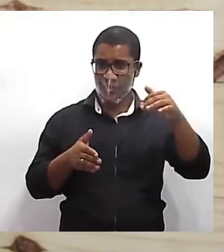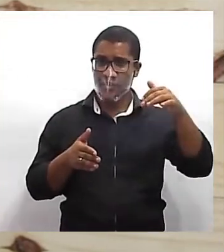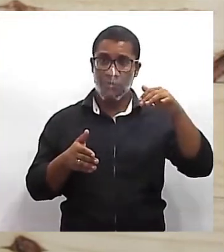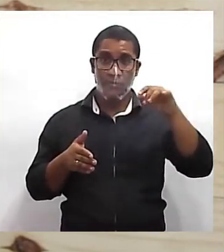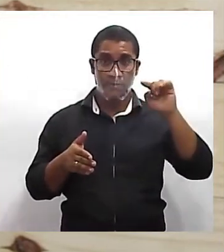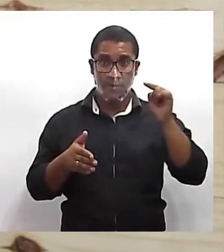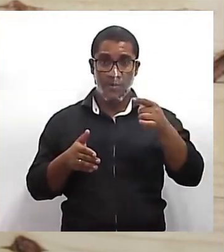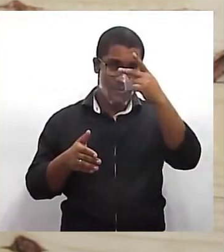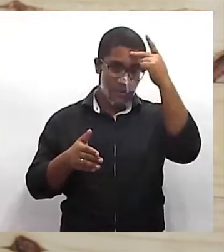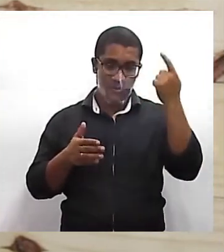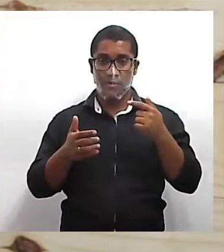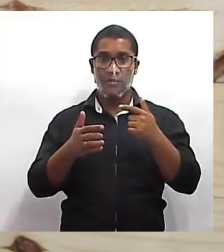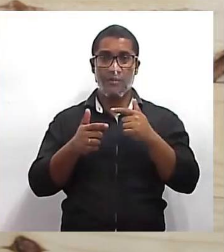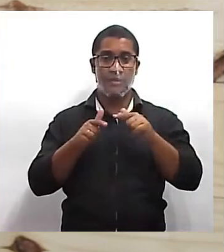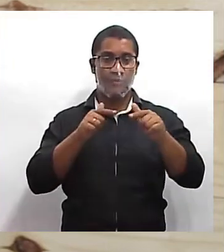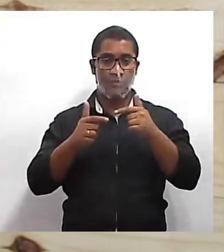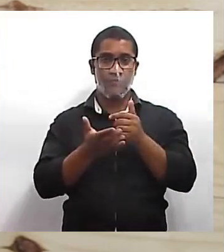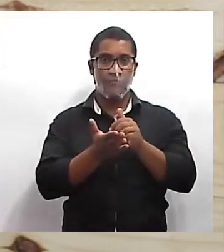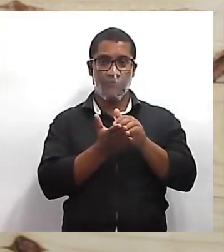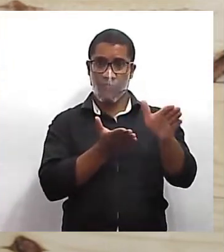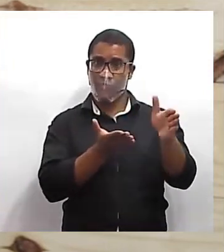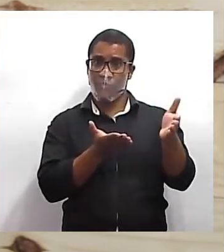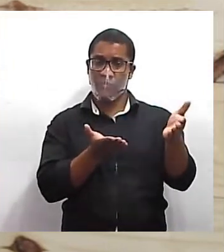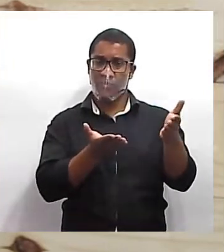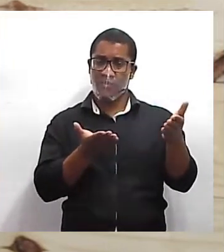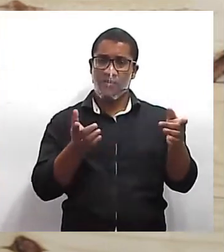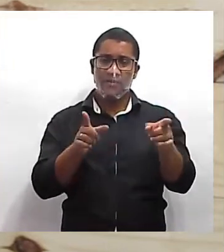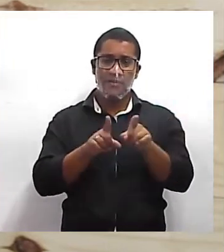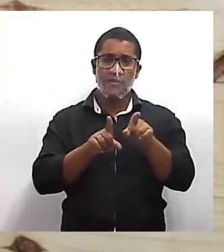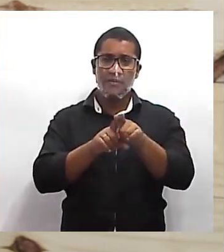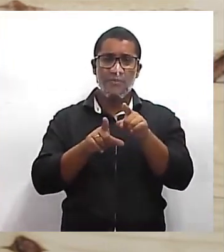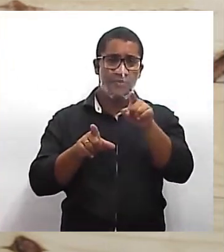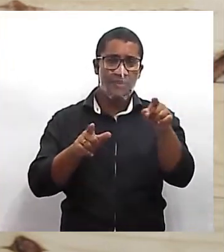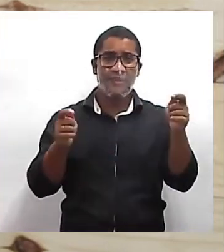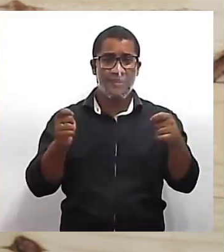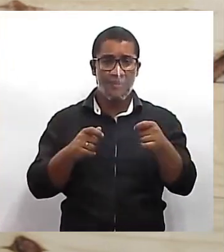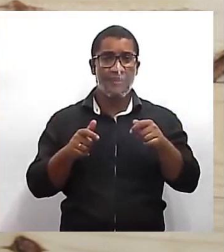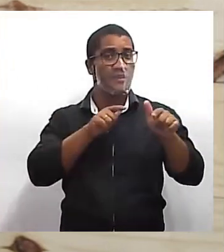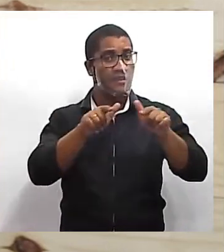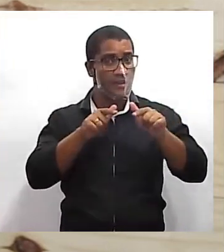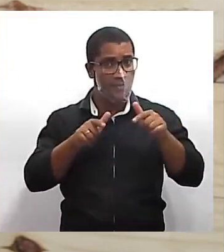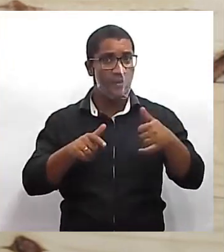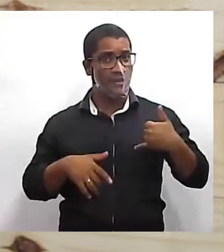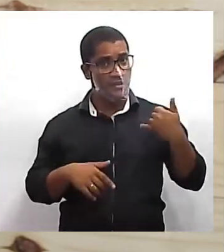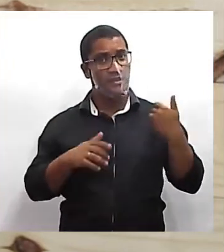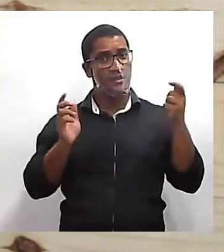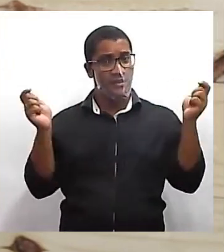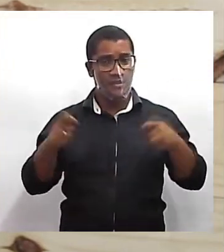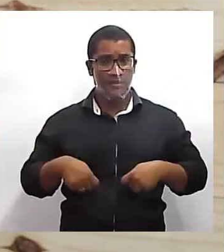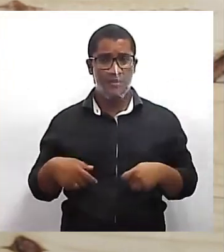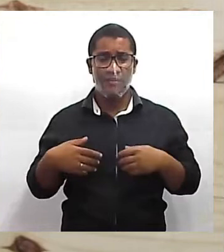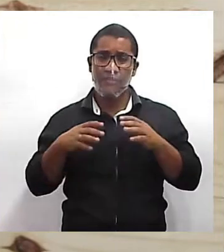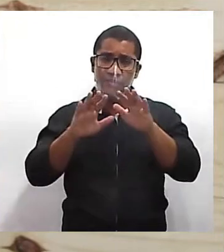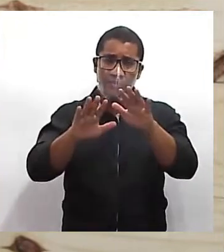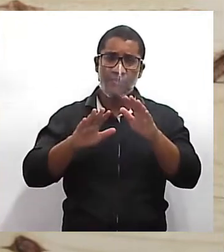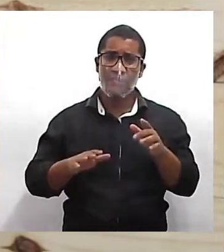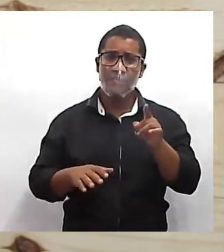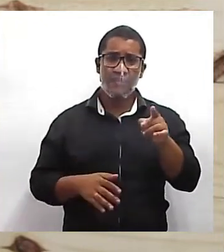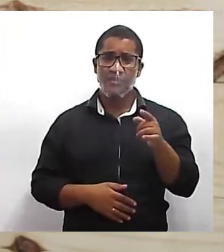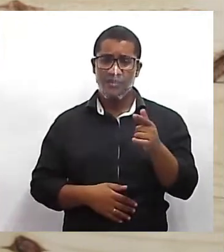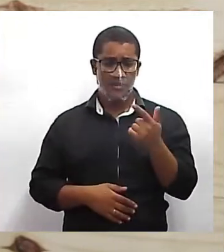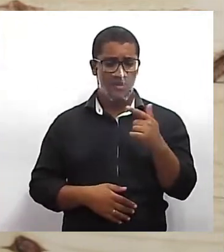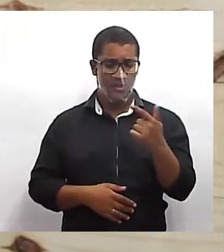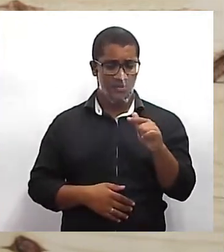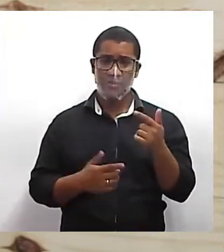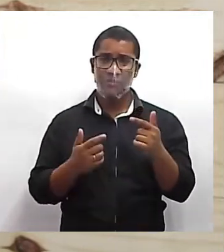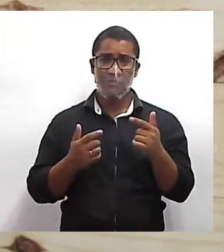da população brasileira em idade de trabalho, ou seja, economicamente ativa, não tem um